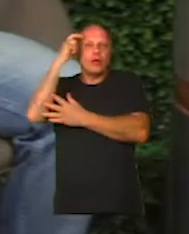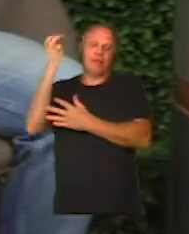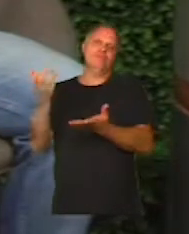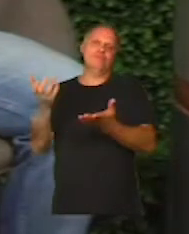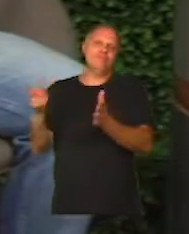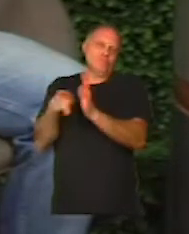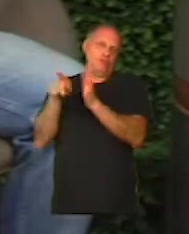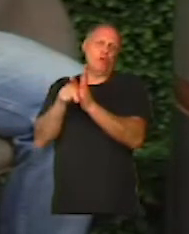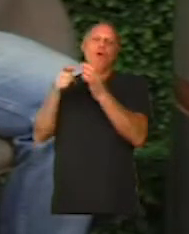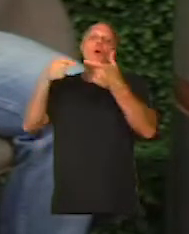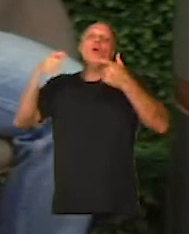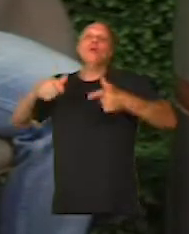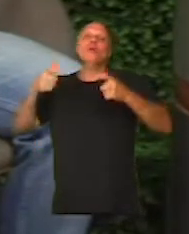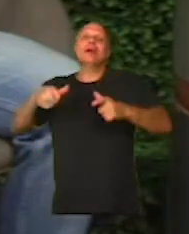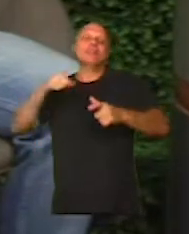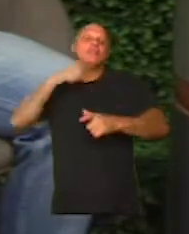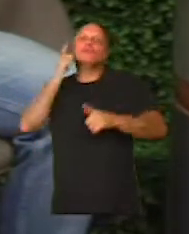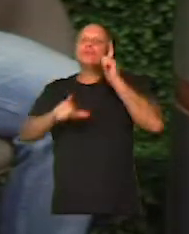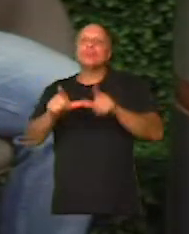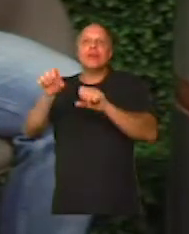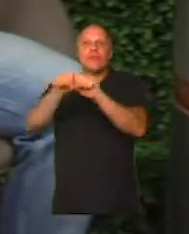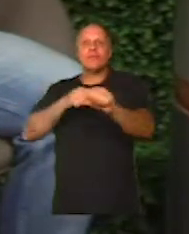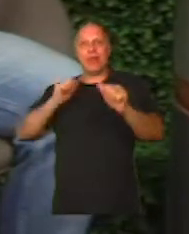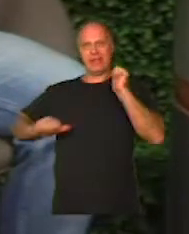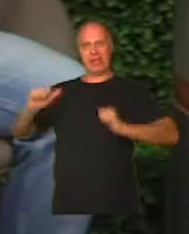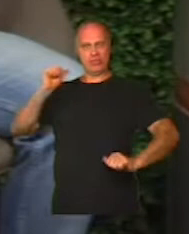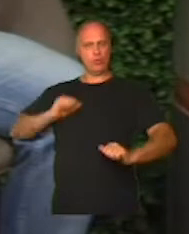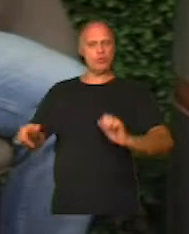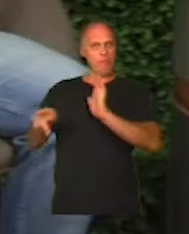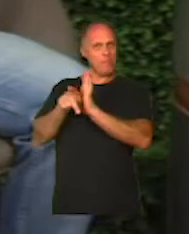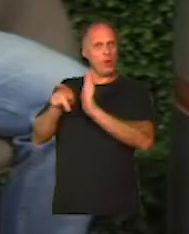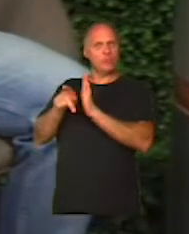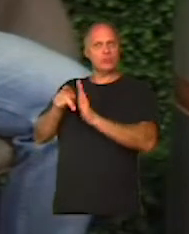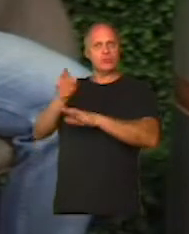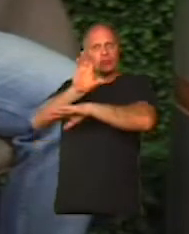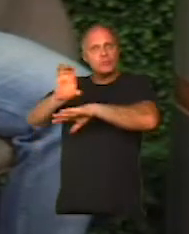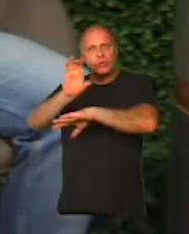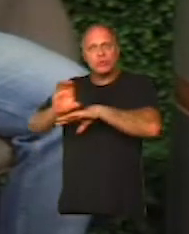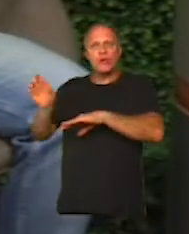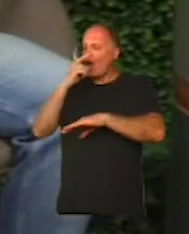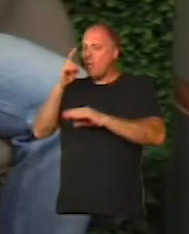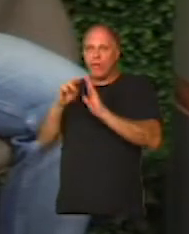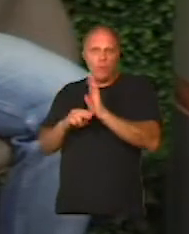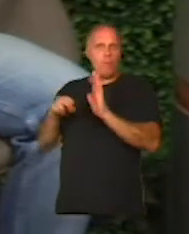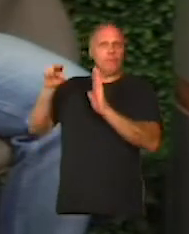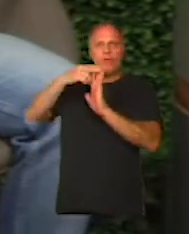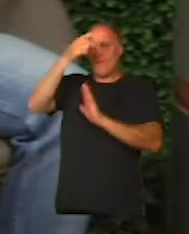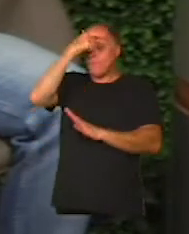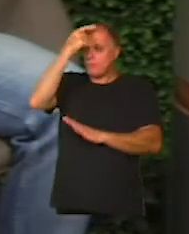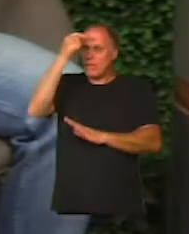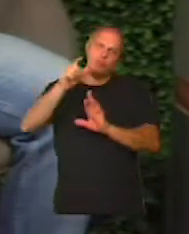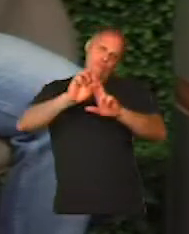onde a gente consiga formar atores, né? Talvez não com o mesmo nível de uma